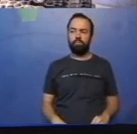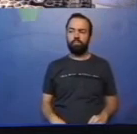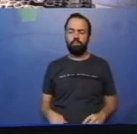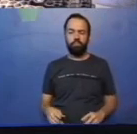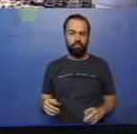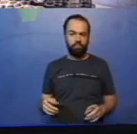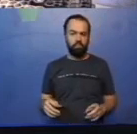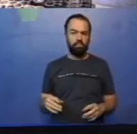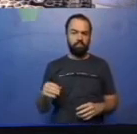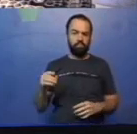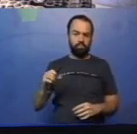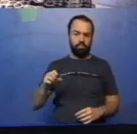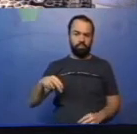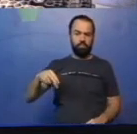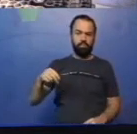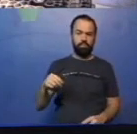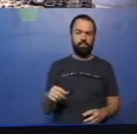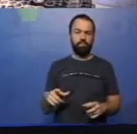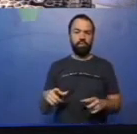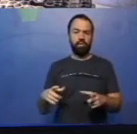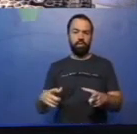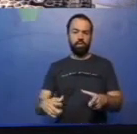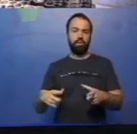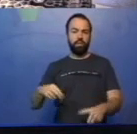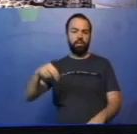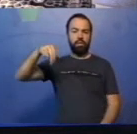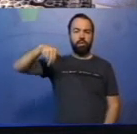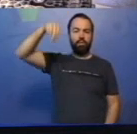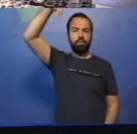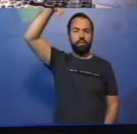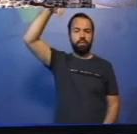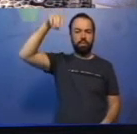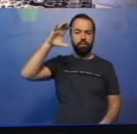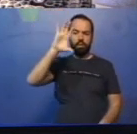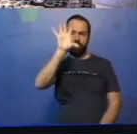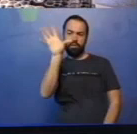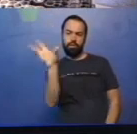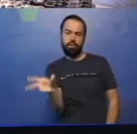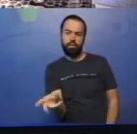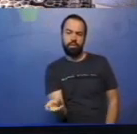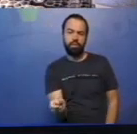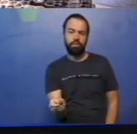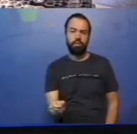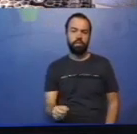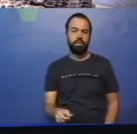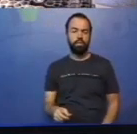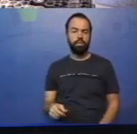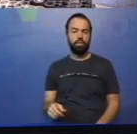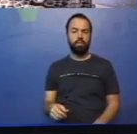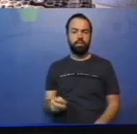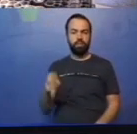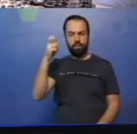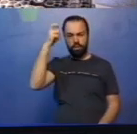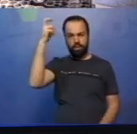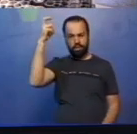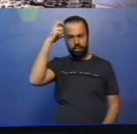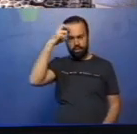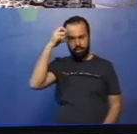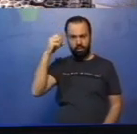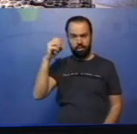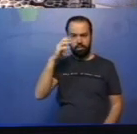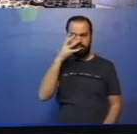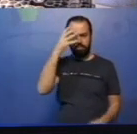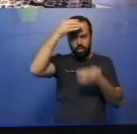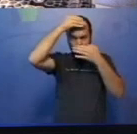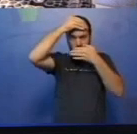Normalmente elas estão no norte do continente africano, onde há a presença de cultura islâmica. As cidades